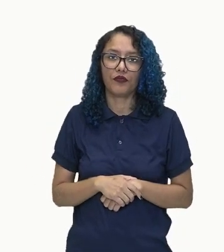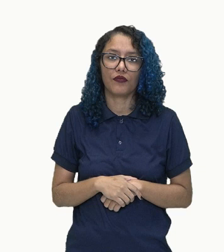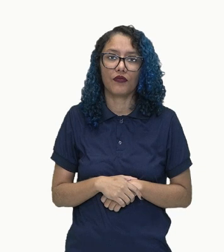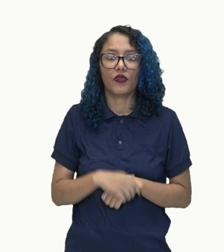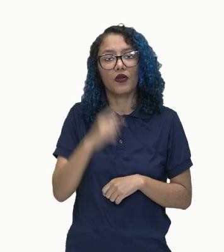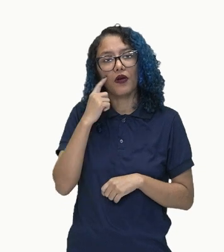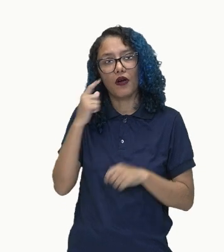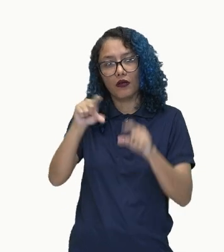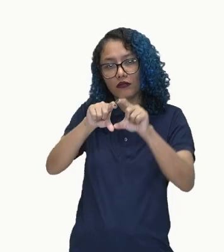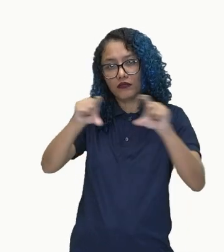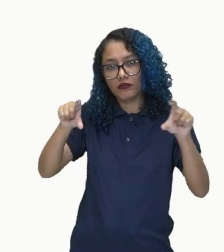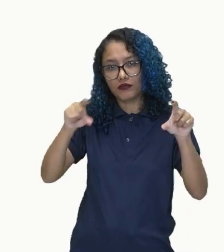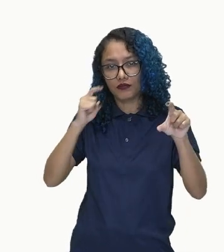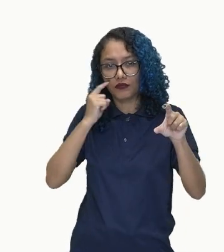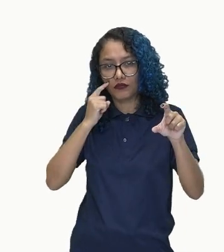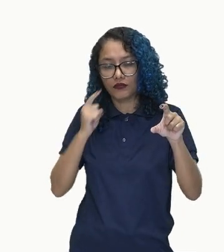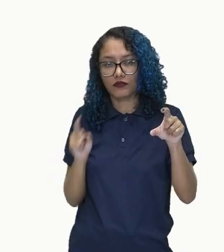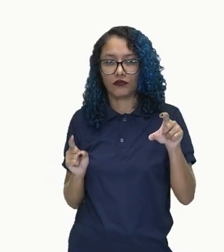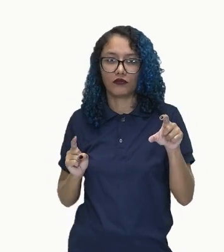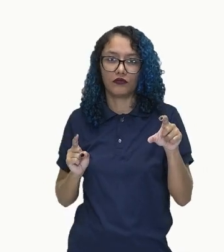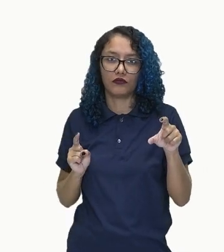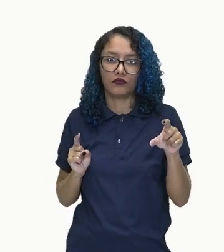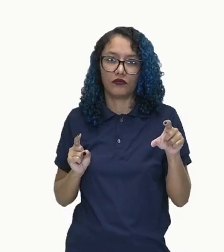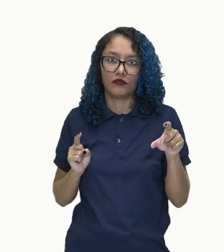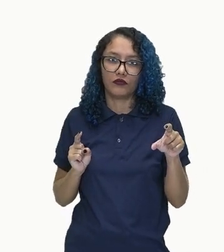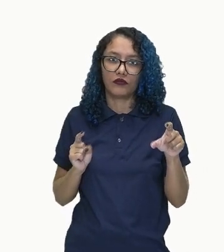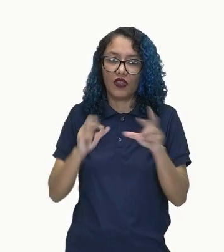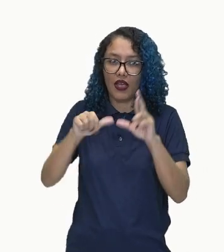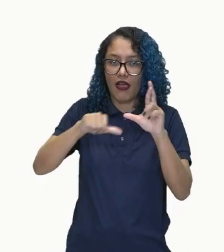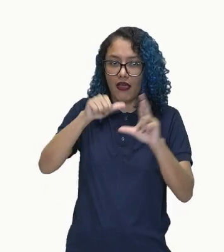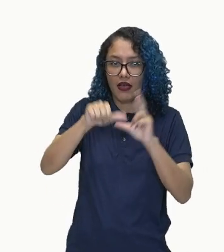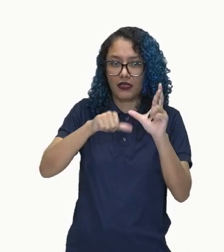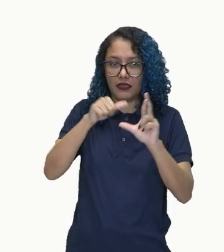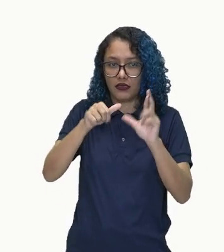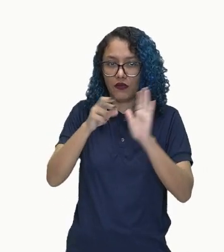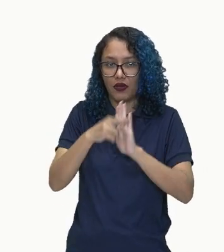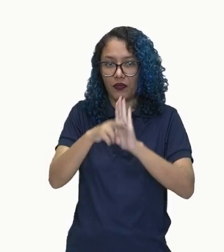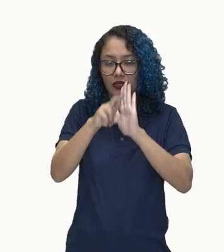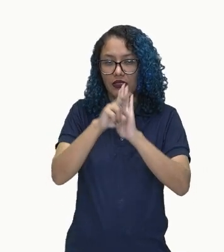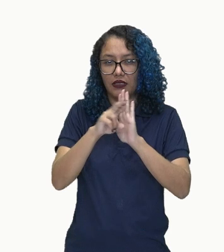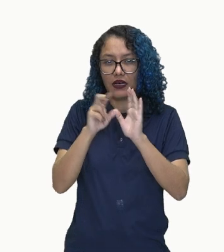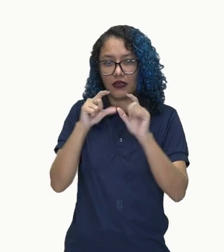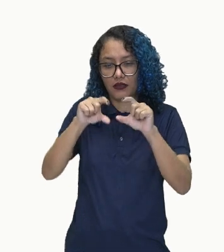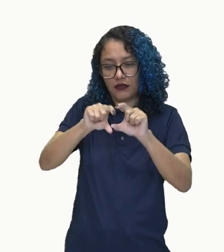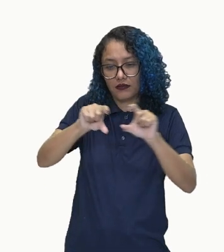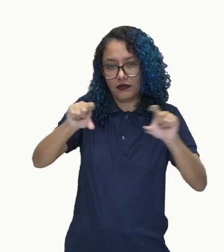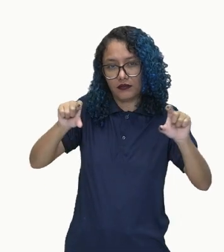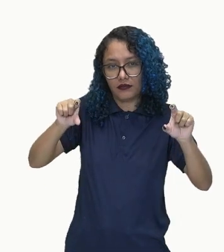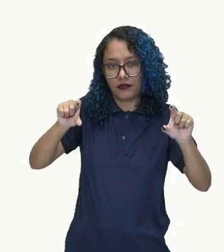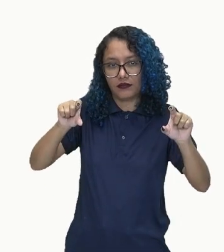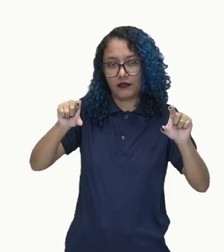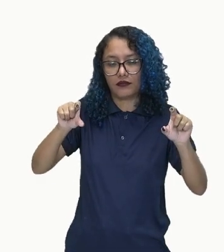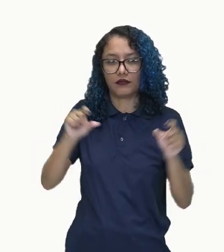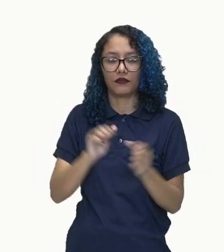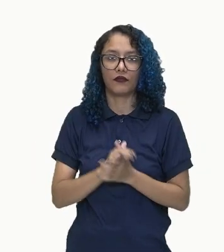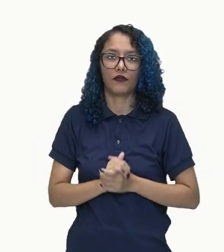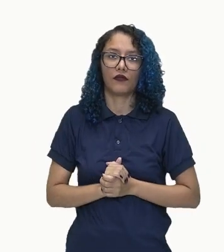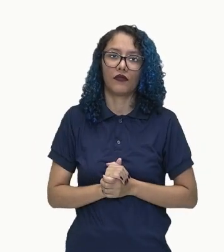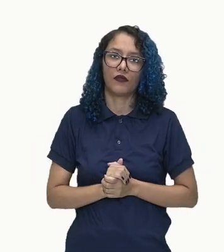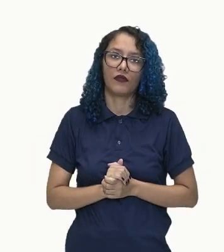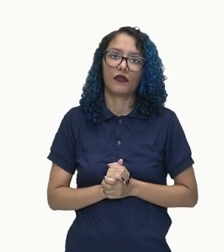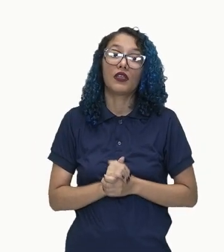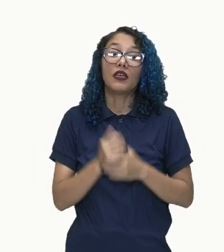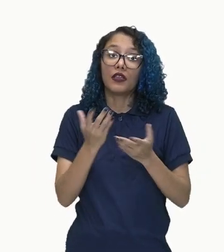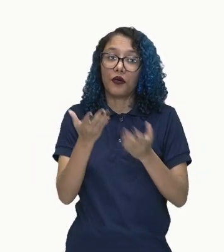né? Olha, aqui temos a representação dessa reação. De acordo com a lei